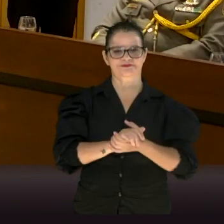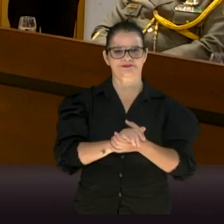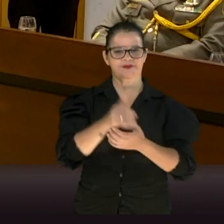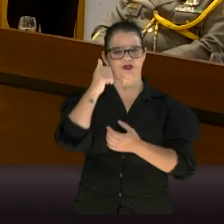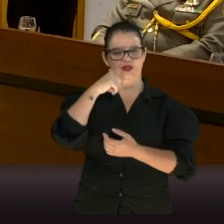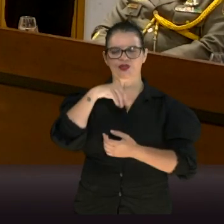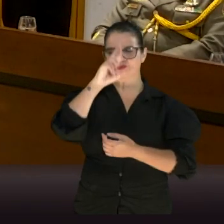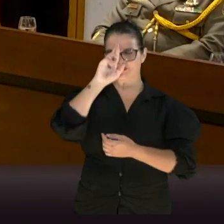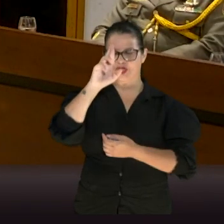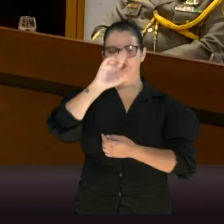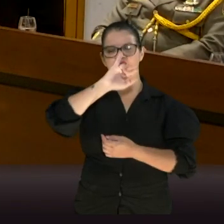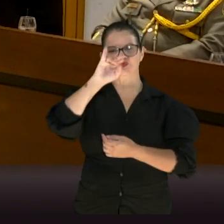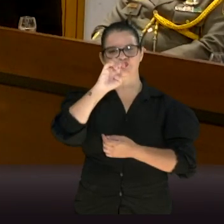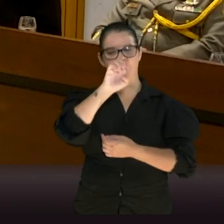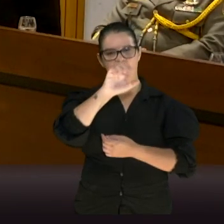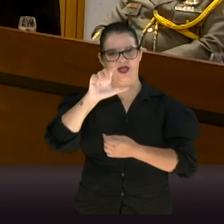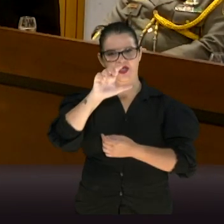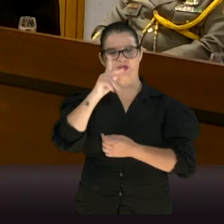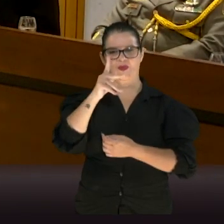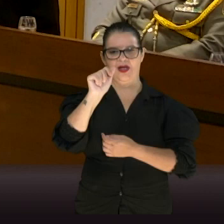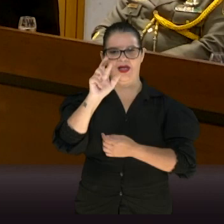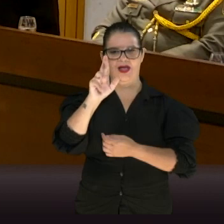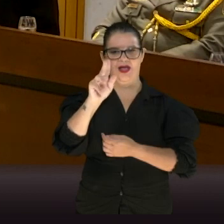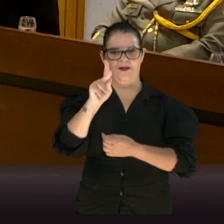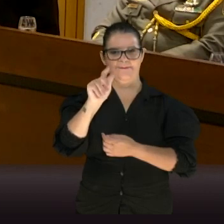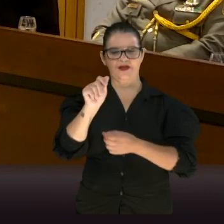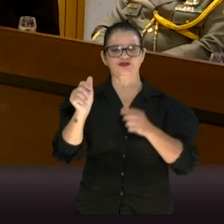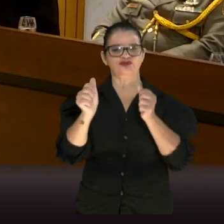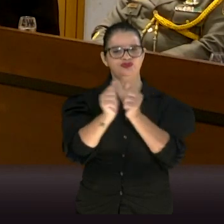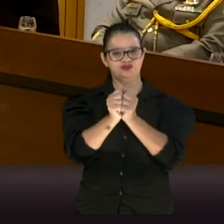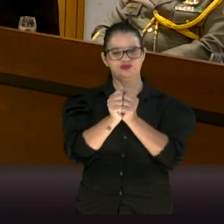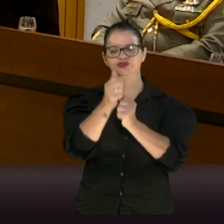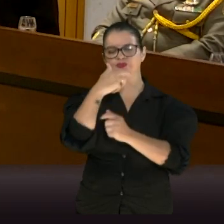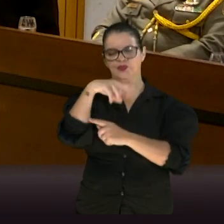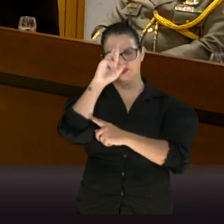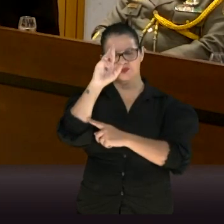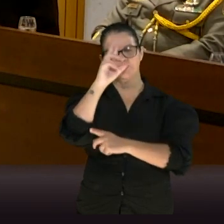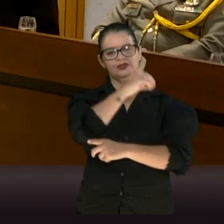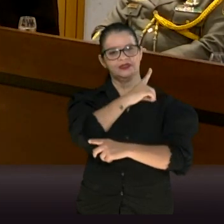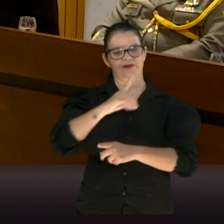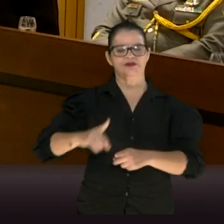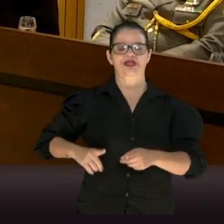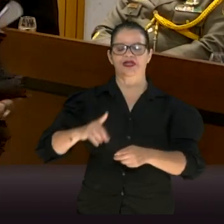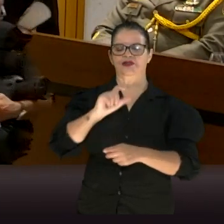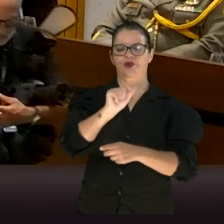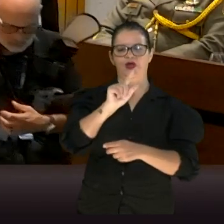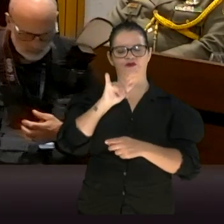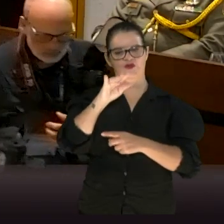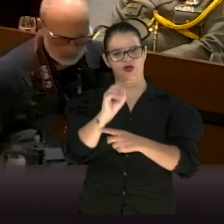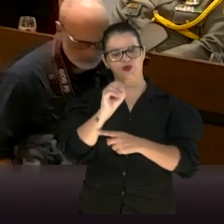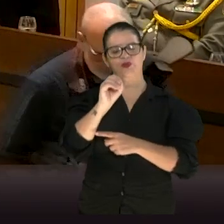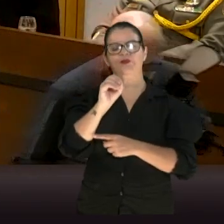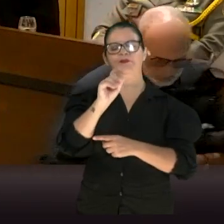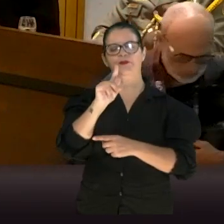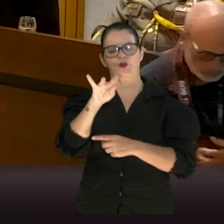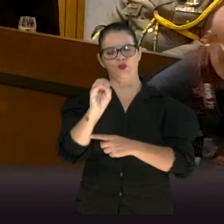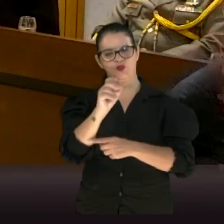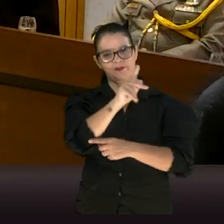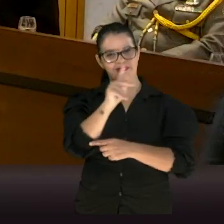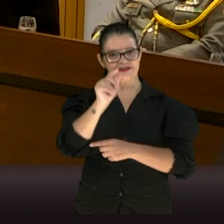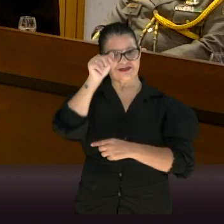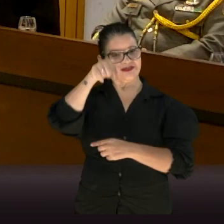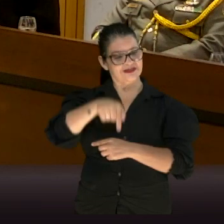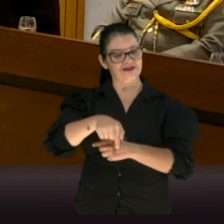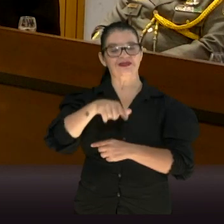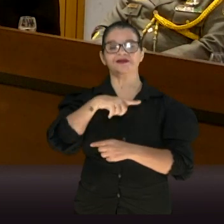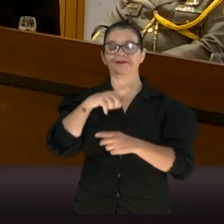excelentíssimo senhor deputado Joel Darpa, juntamente com o excelentíssimo senhor deputado Álvaro Porto, presidente deste poder, para fazer a